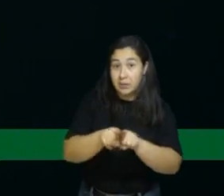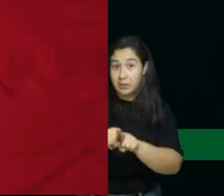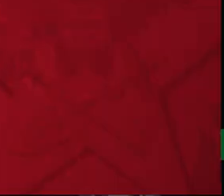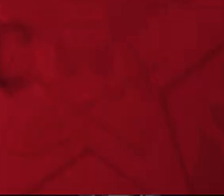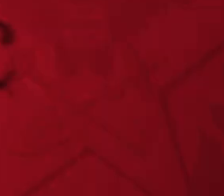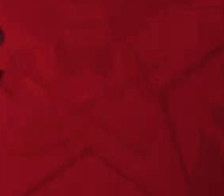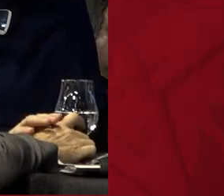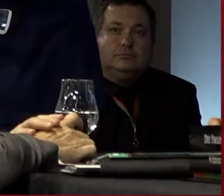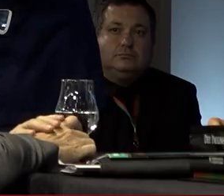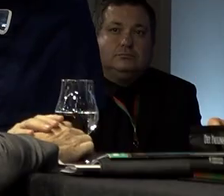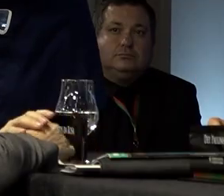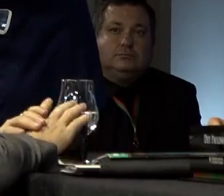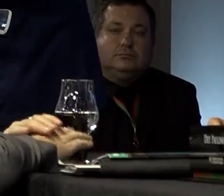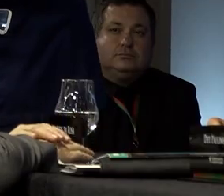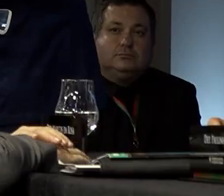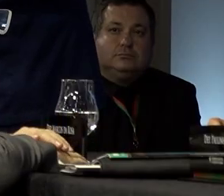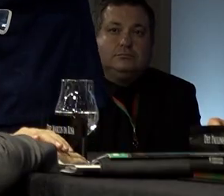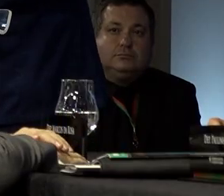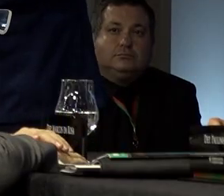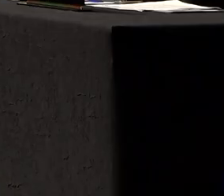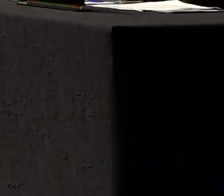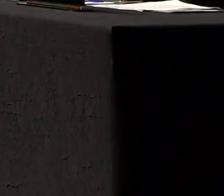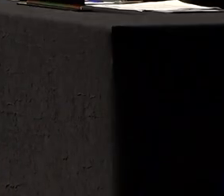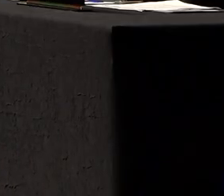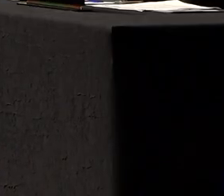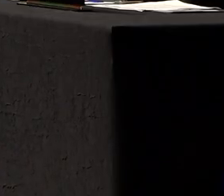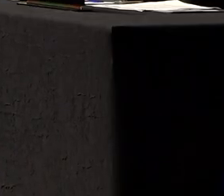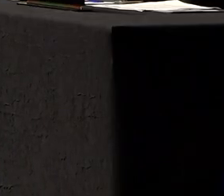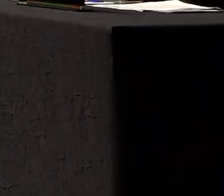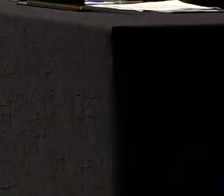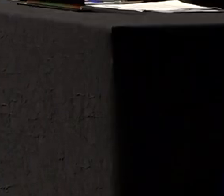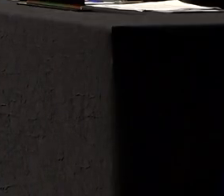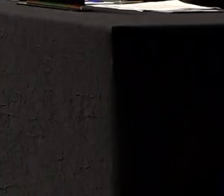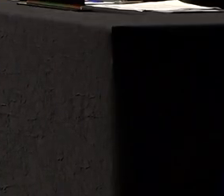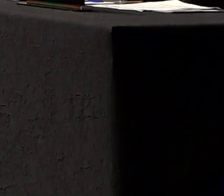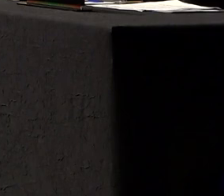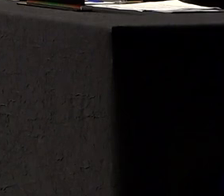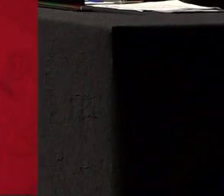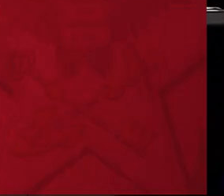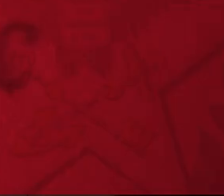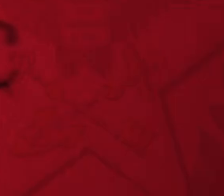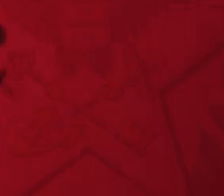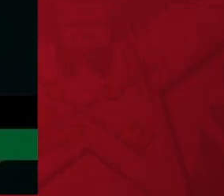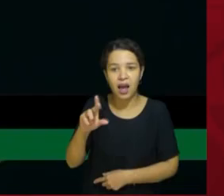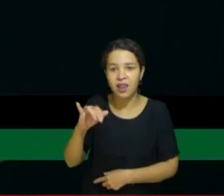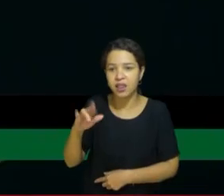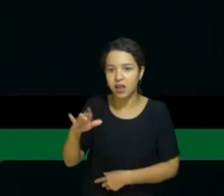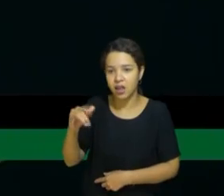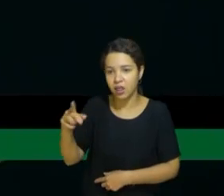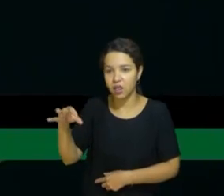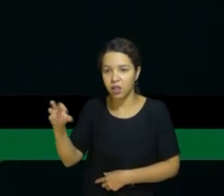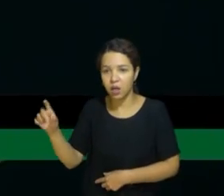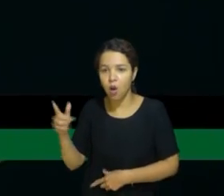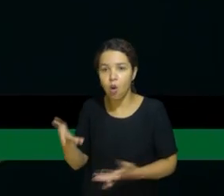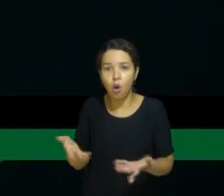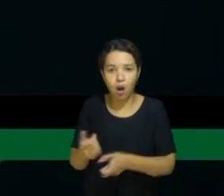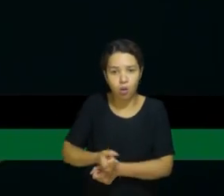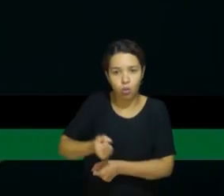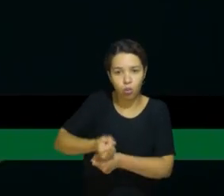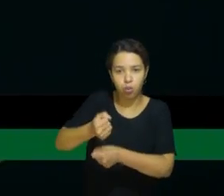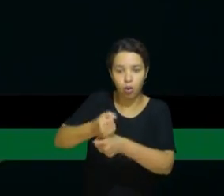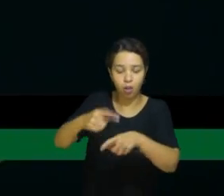de solidariedade. O deputado Ivan Nats falou sobre ações do governo do estado na região de Blumenau. Hoje nós construímos um